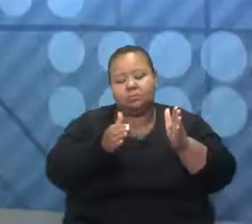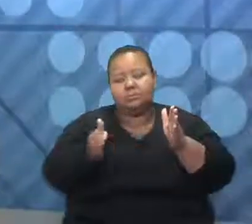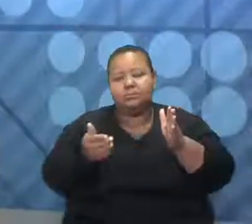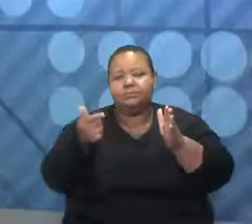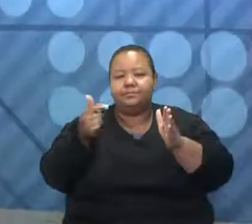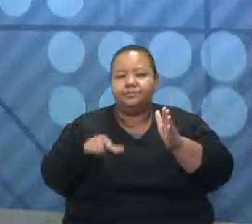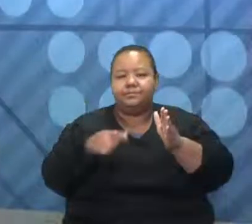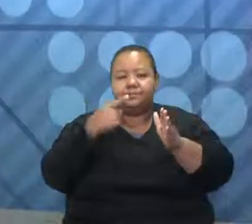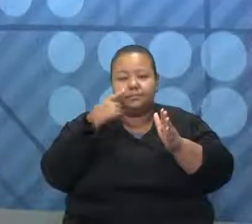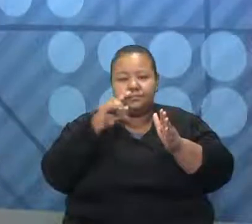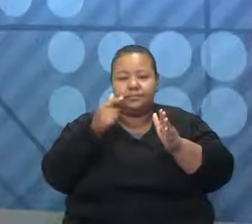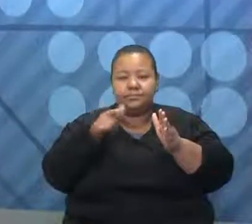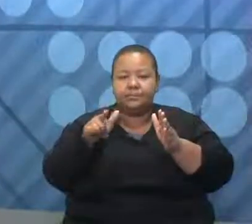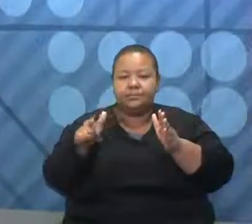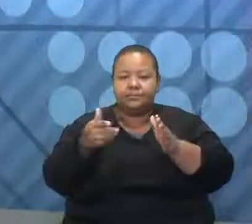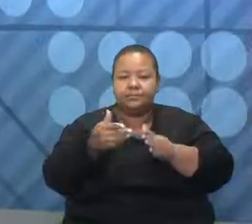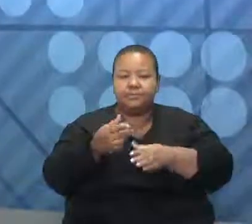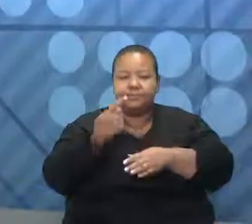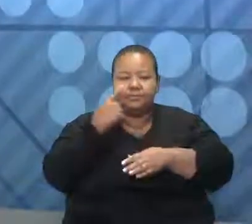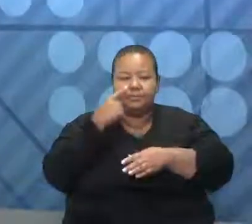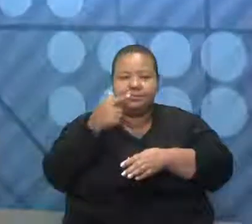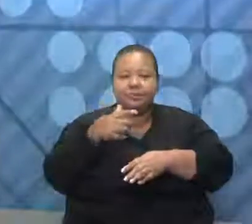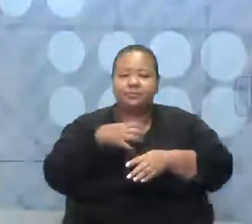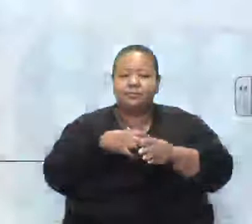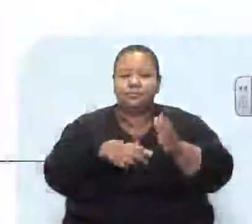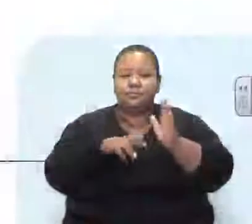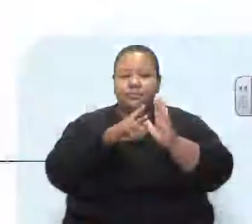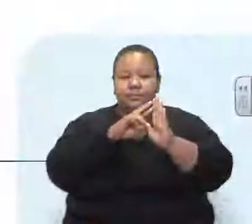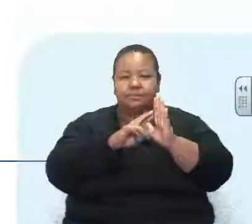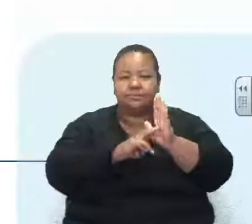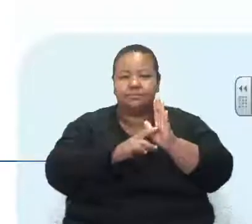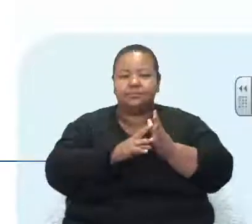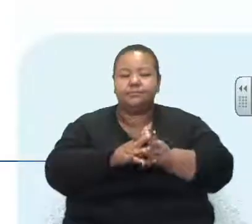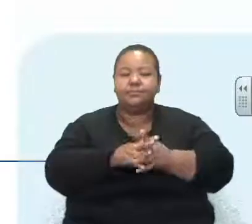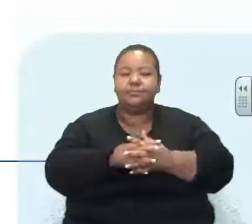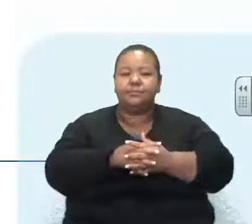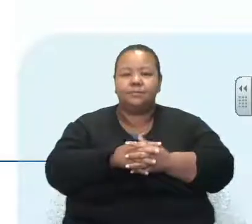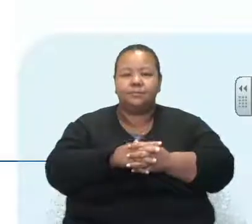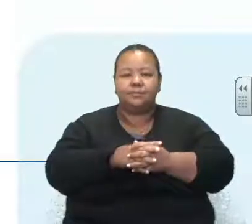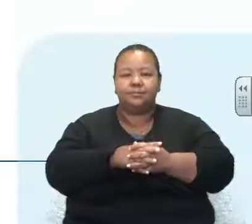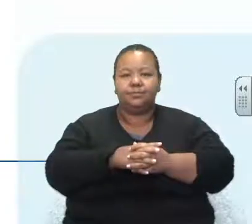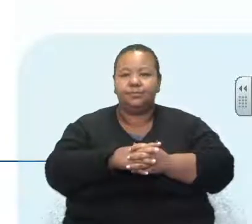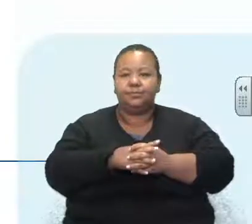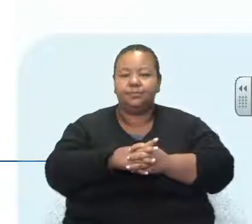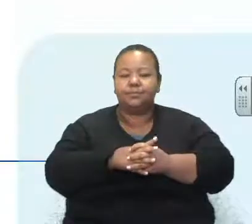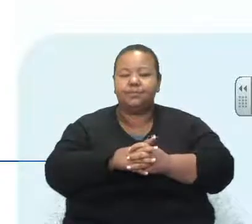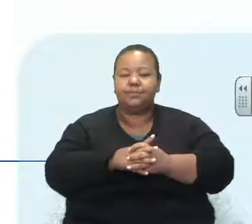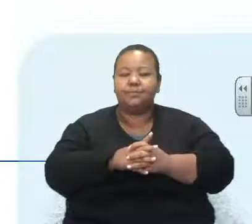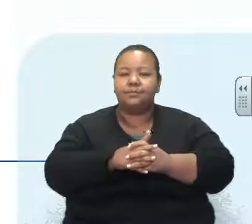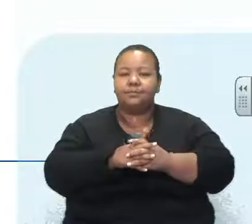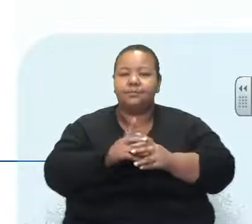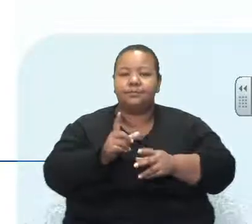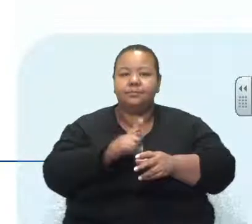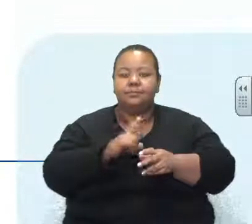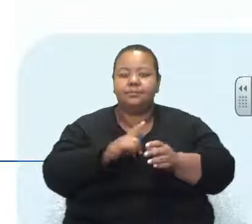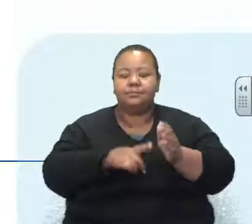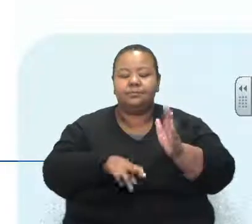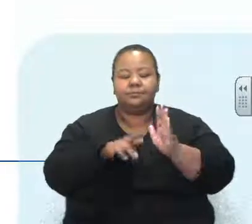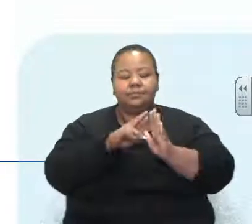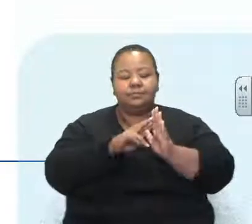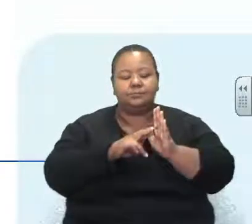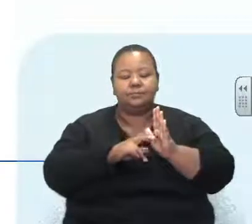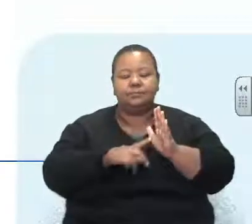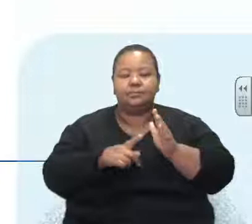conseguir analisar as outras áreas. Vamos ver outros tipos de relatório? Então, eu tenho os relatórios, dentro deles, eu vou